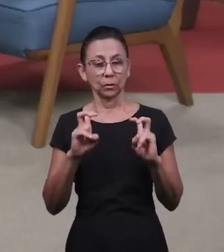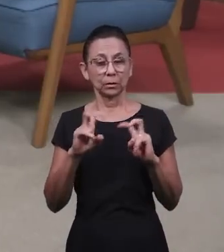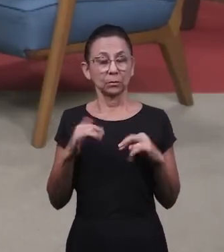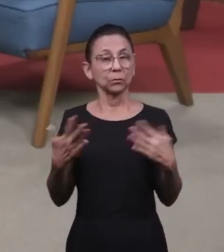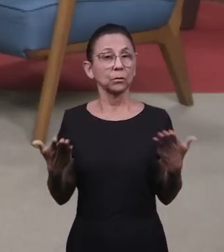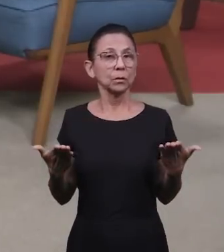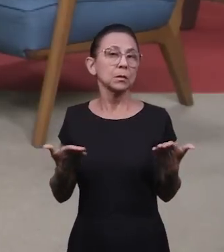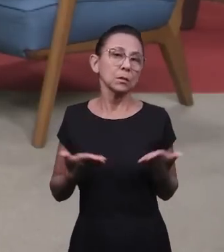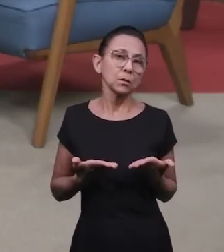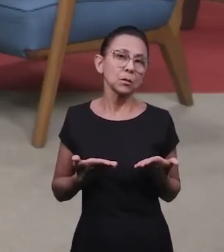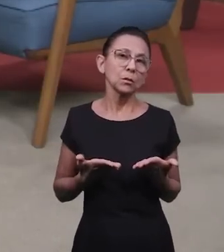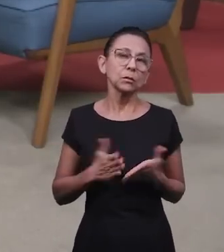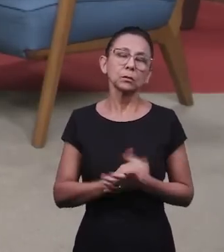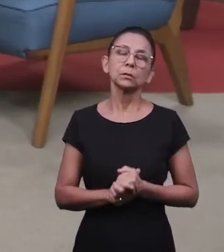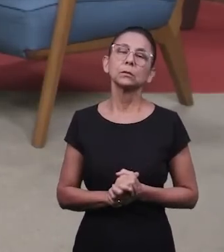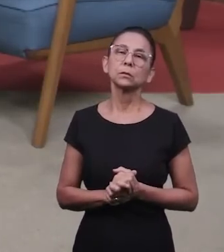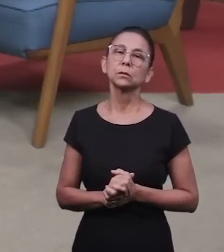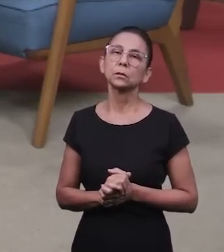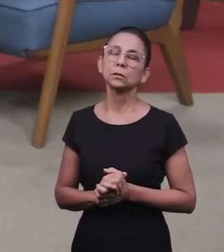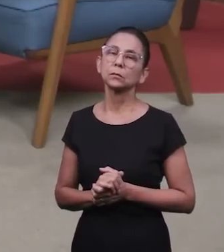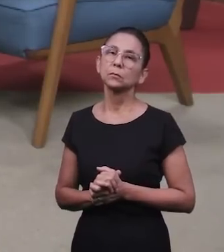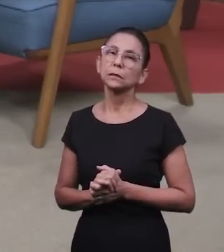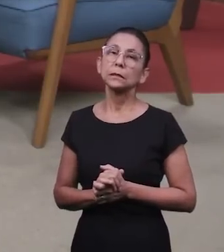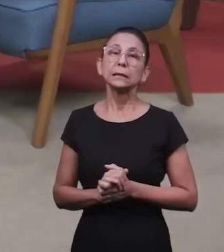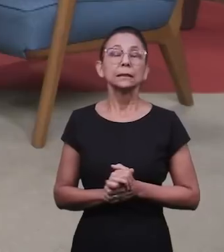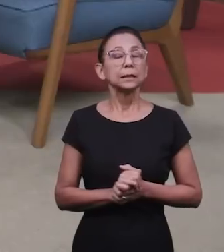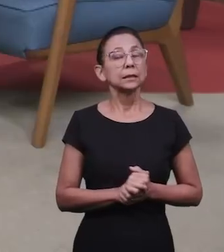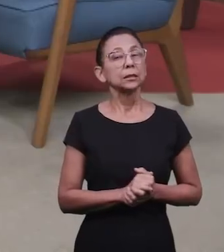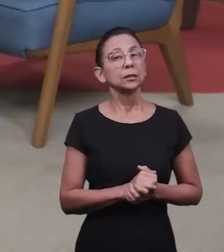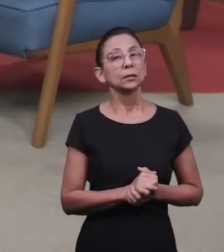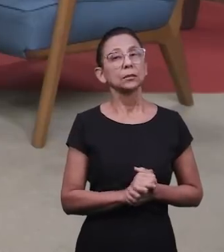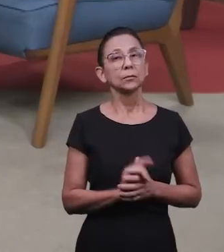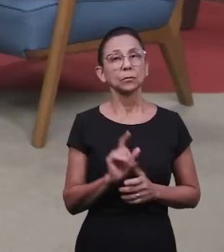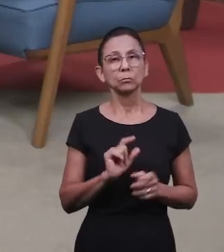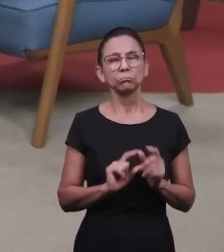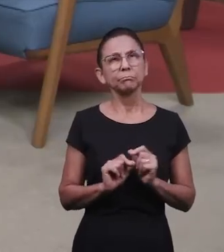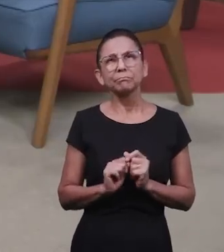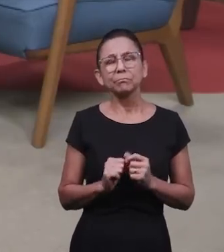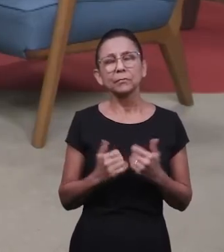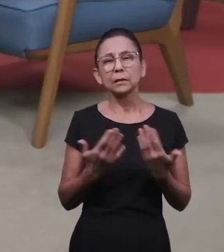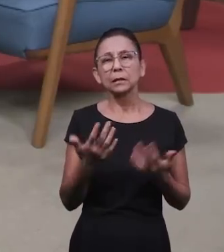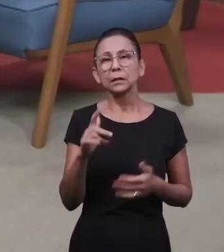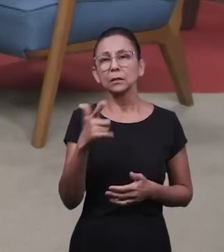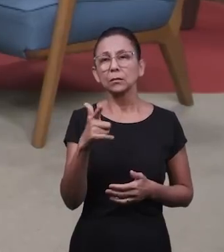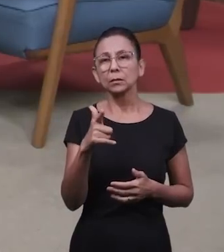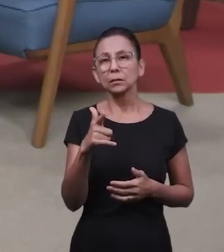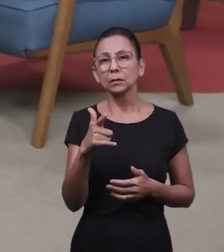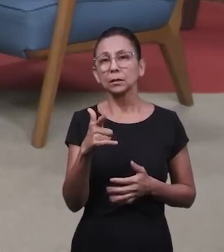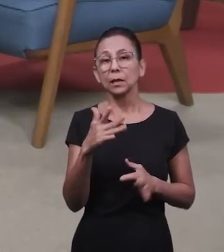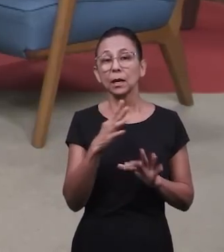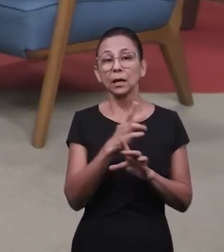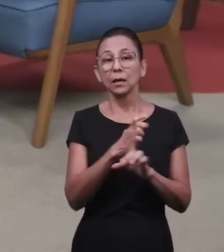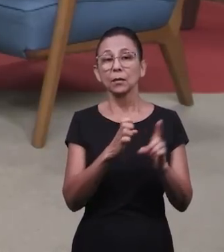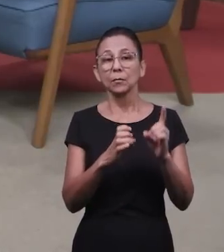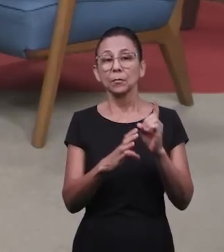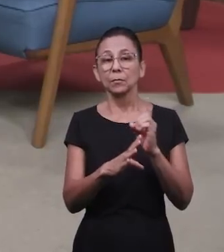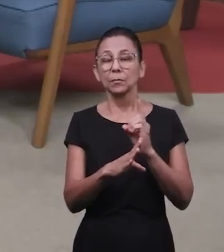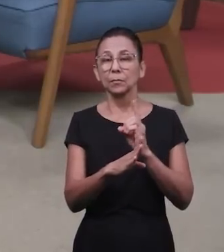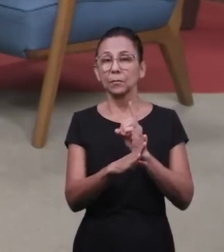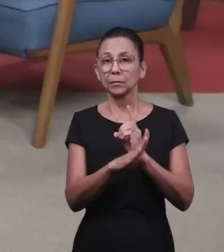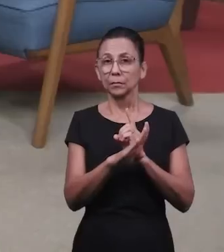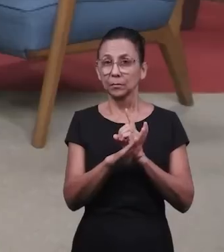de hoje, né? Já falamos na abertura que, excepcionalmente, não houve a Escola Bíblica Dominical